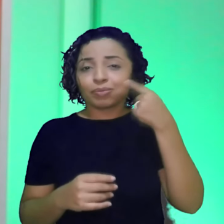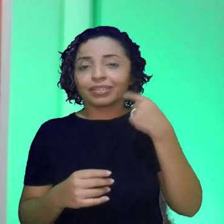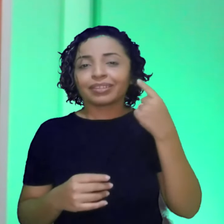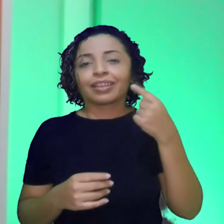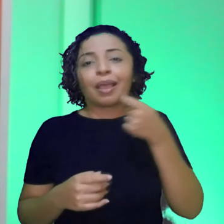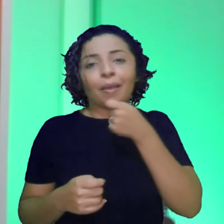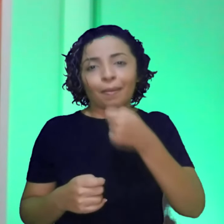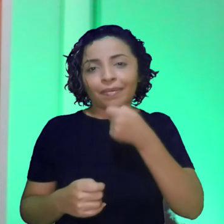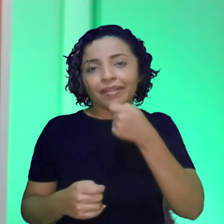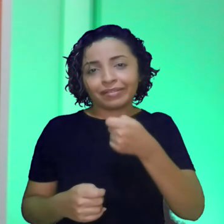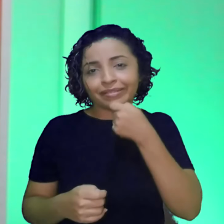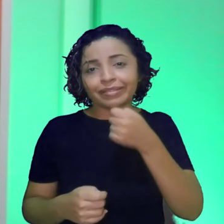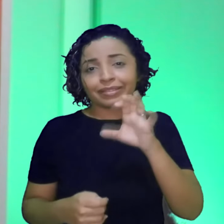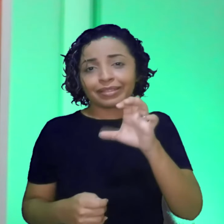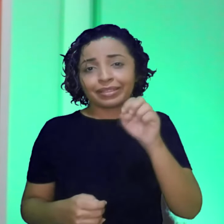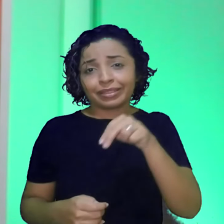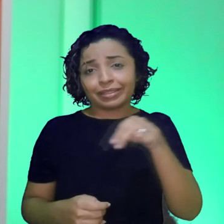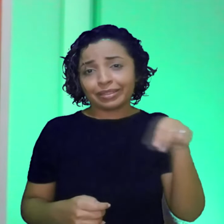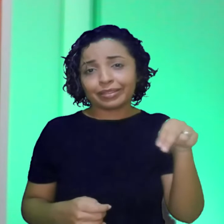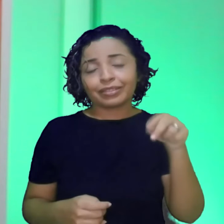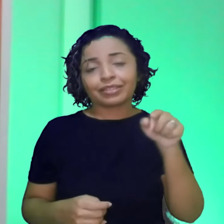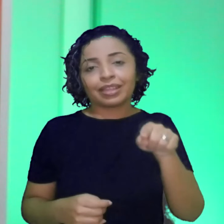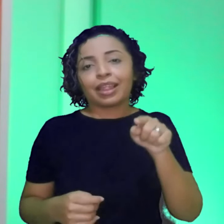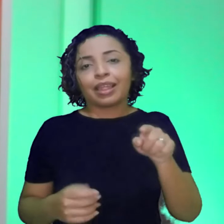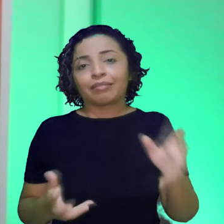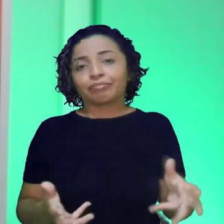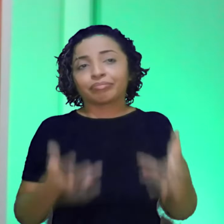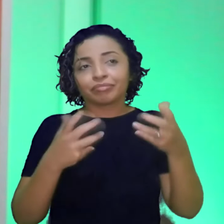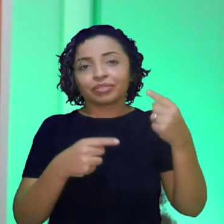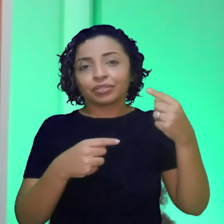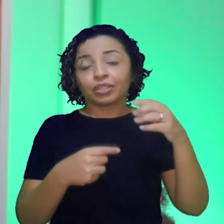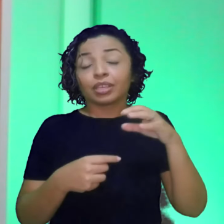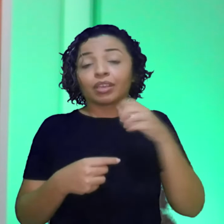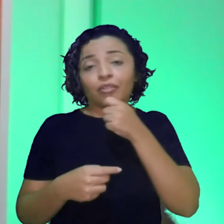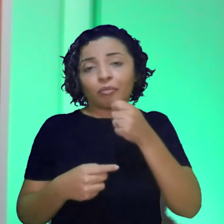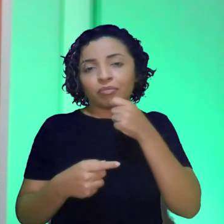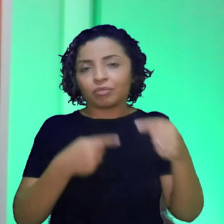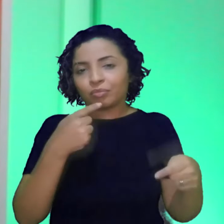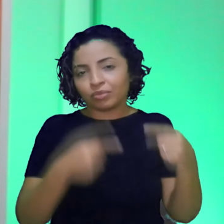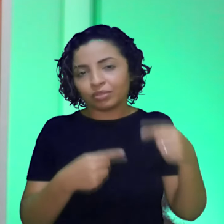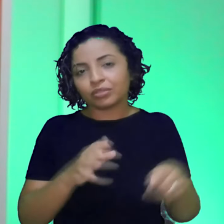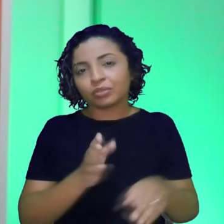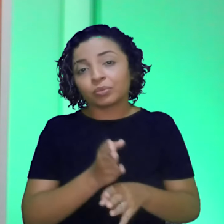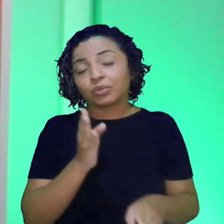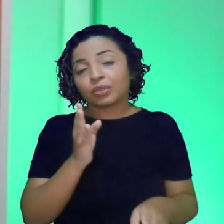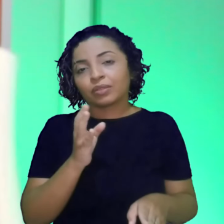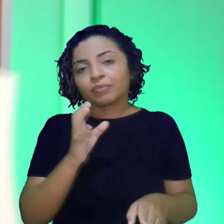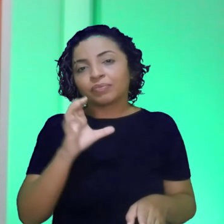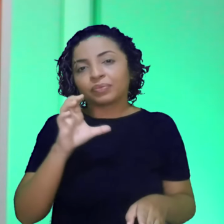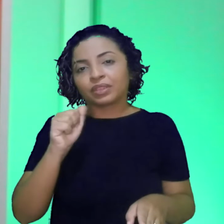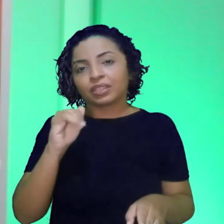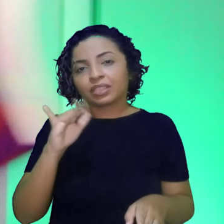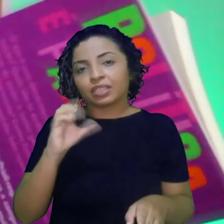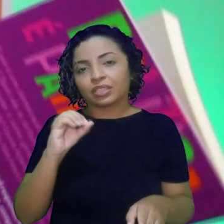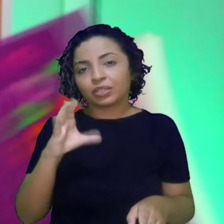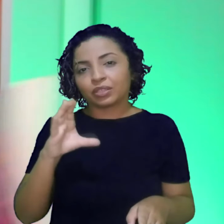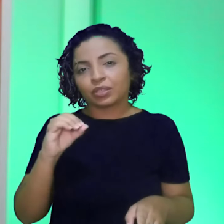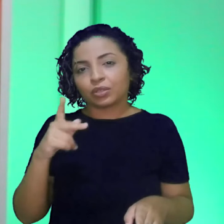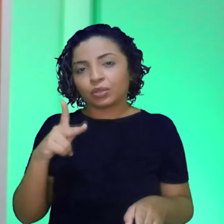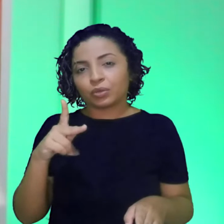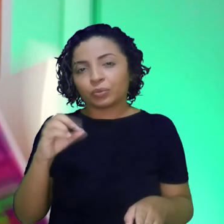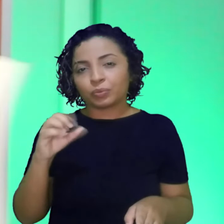CNN, né? É uma comentarista política, ganhou muita notoriedade ano passado, enquanto o Caio Coppola falava